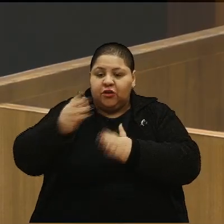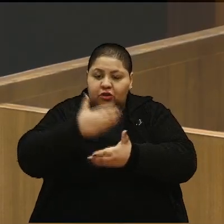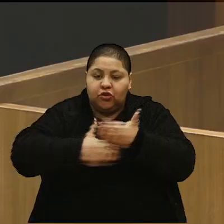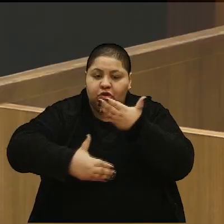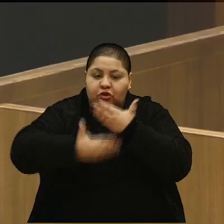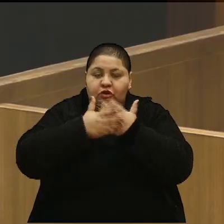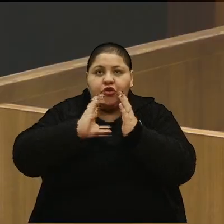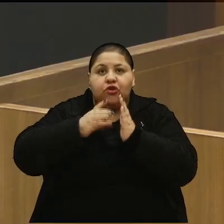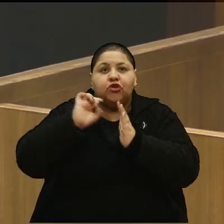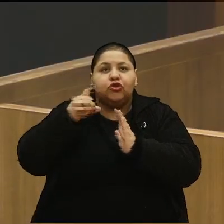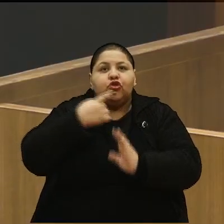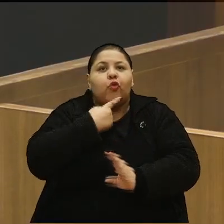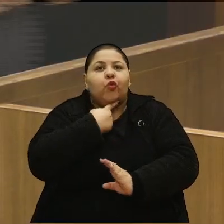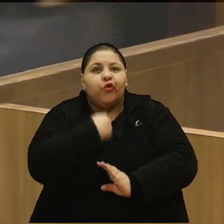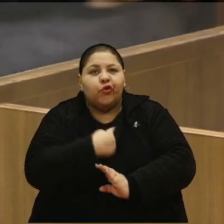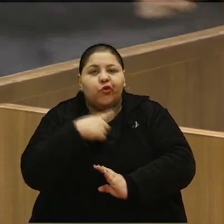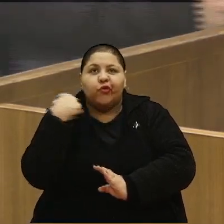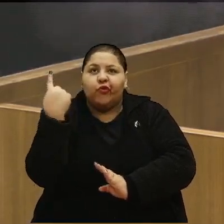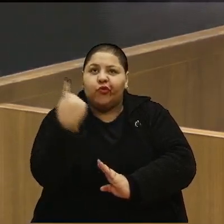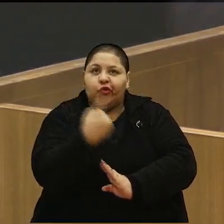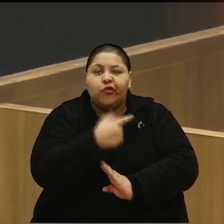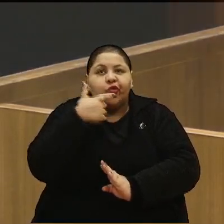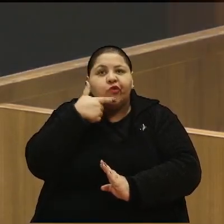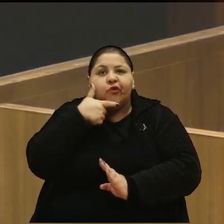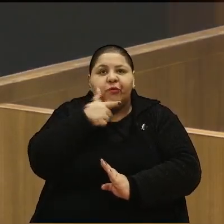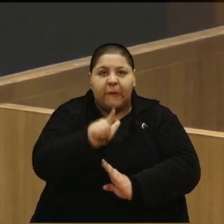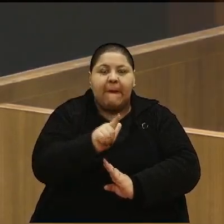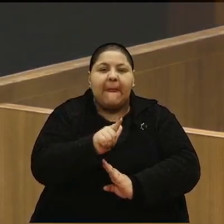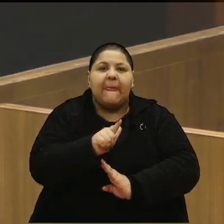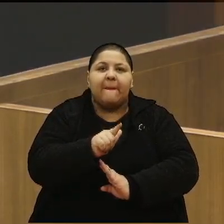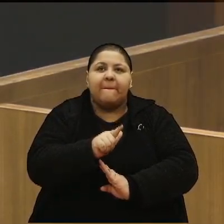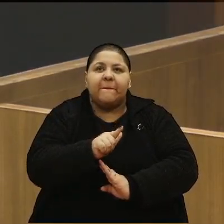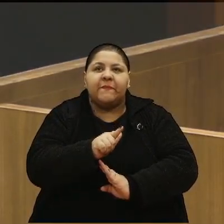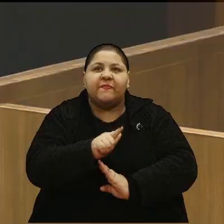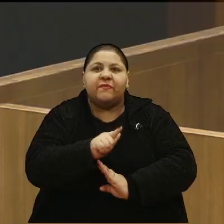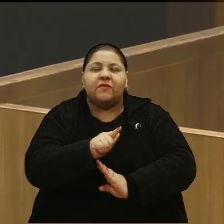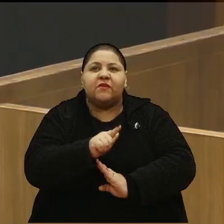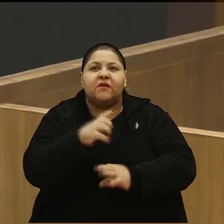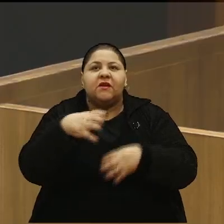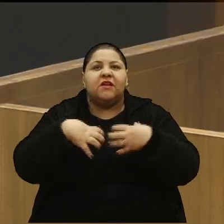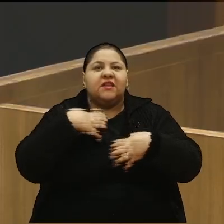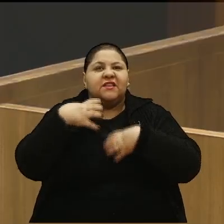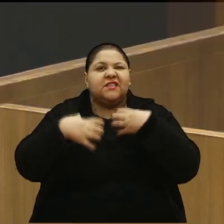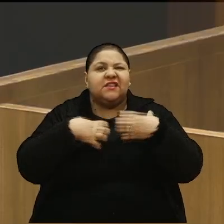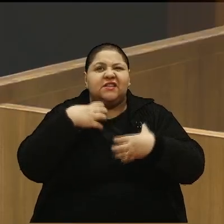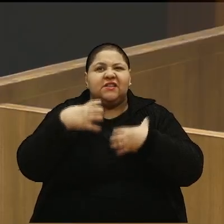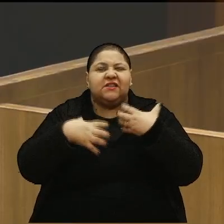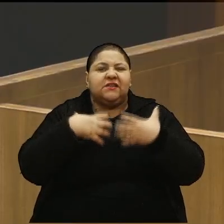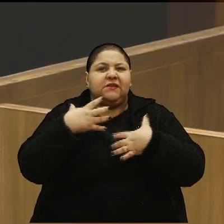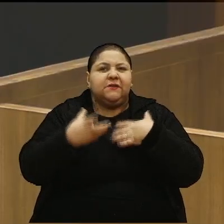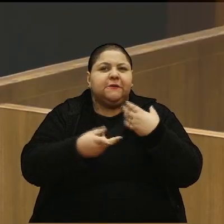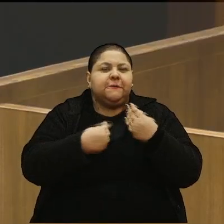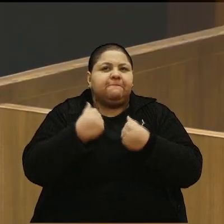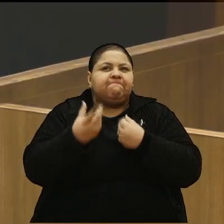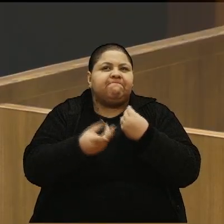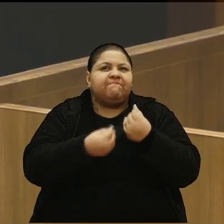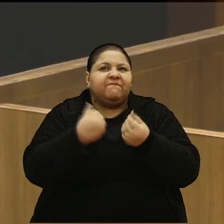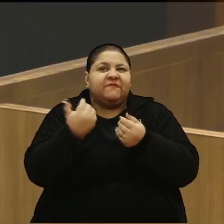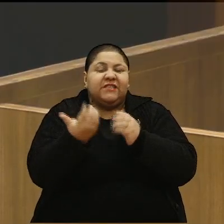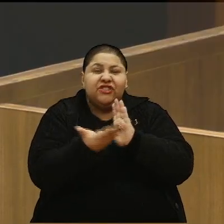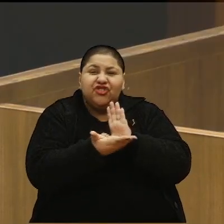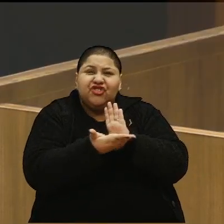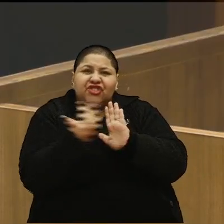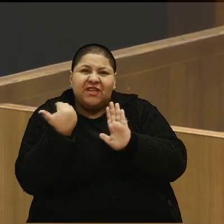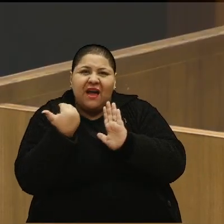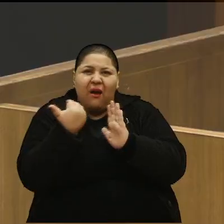partidos. Então, eu só gostaria que nós conseguíssemos ser, nesse sentido, extirpar essa questão do